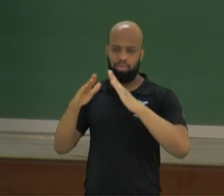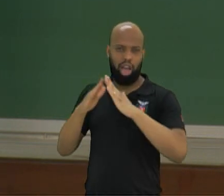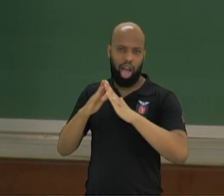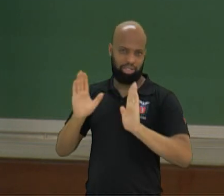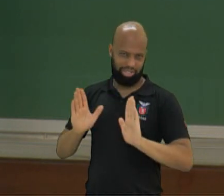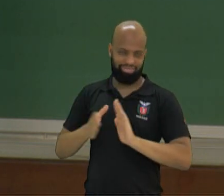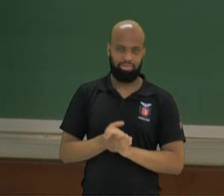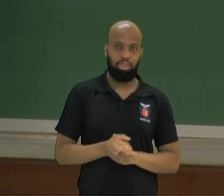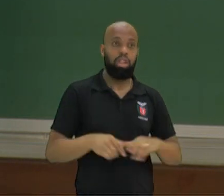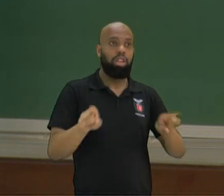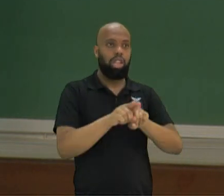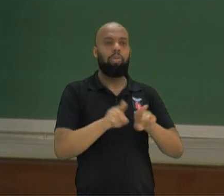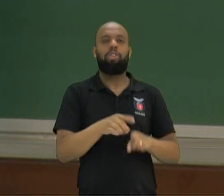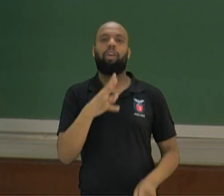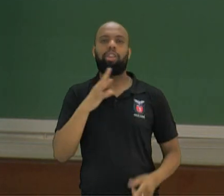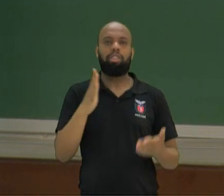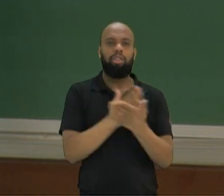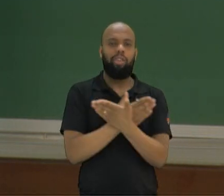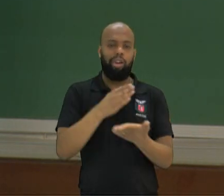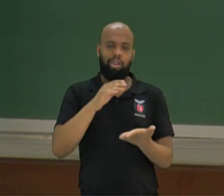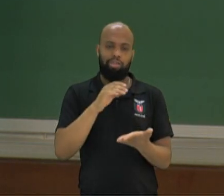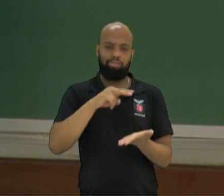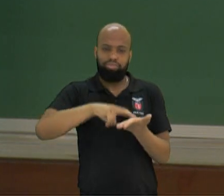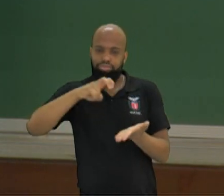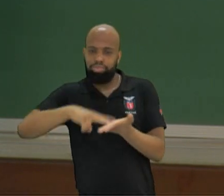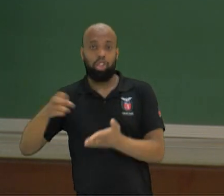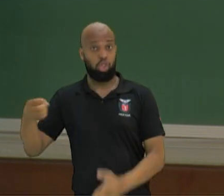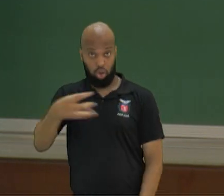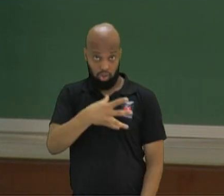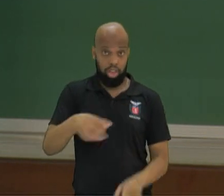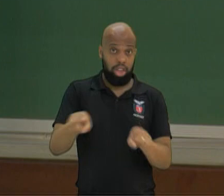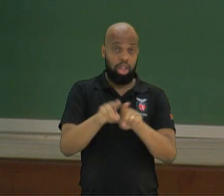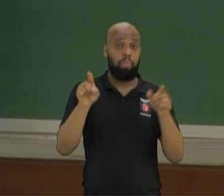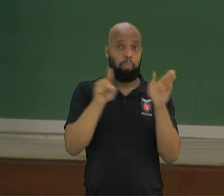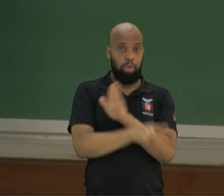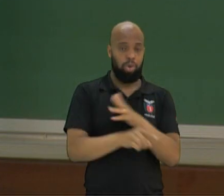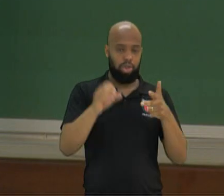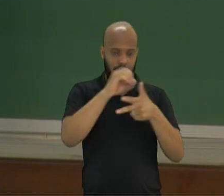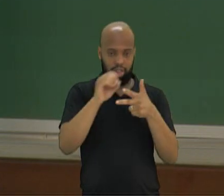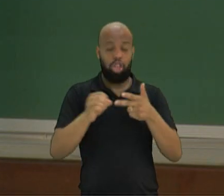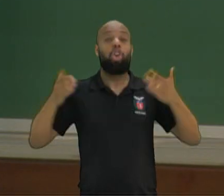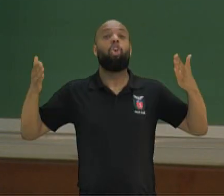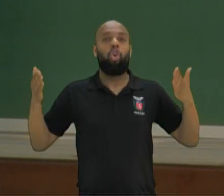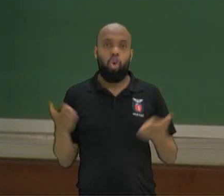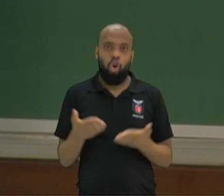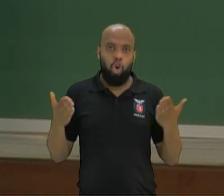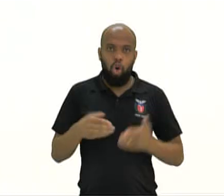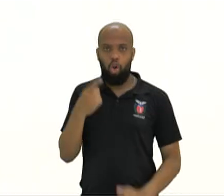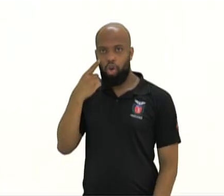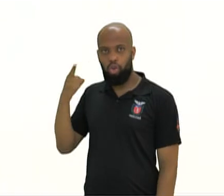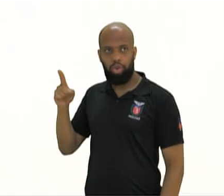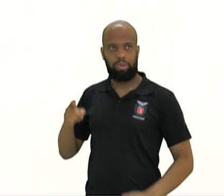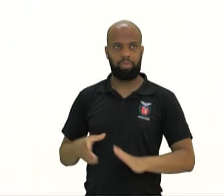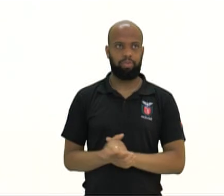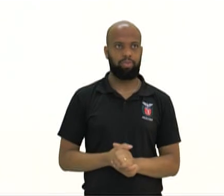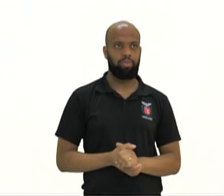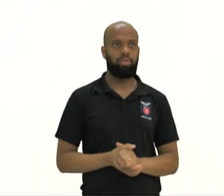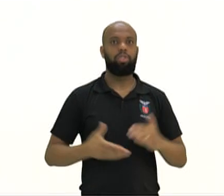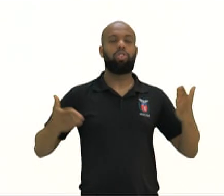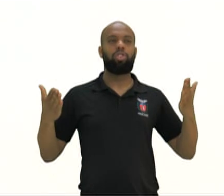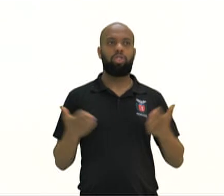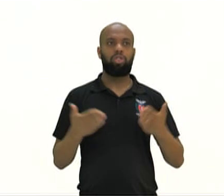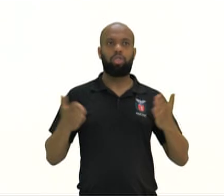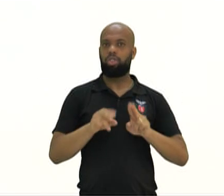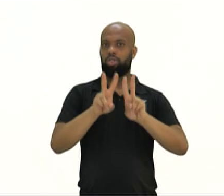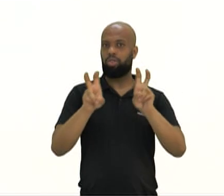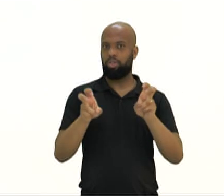interpretação, conhecemos palavras novas, tivemos questão do Enem. And today, hoje, o título da nossa